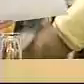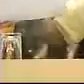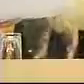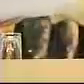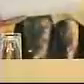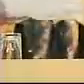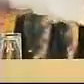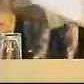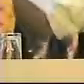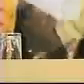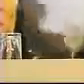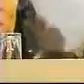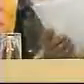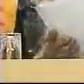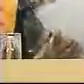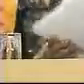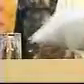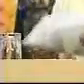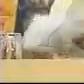item.